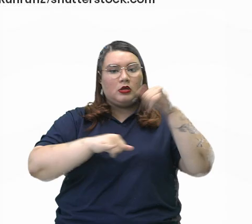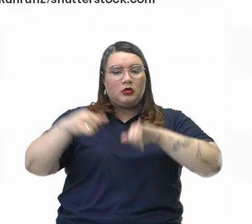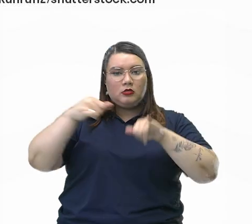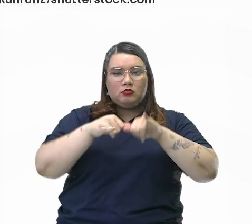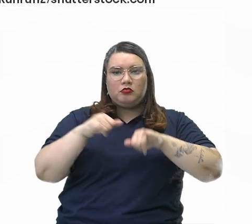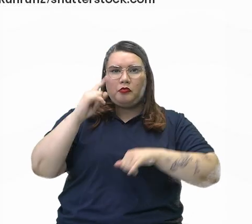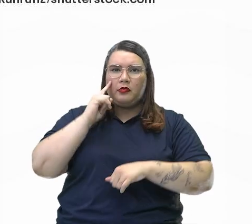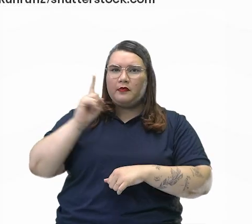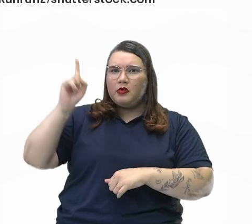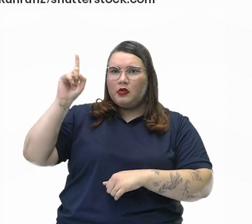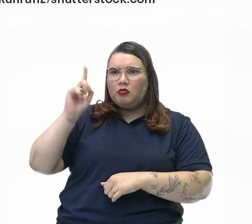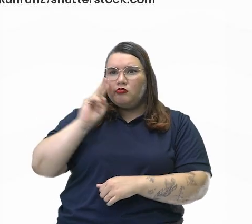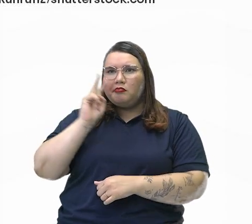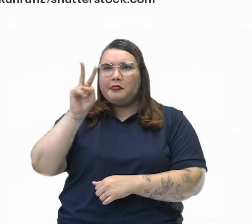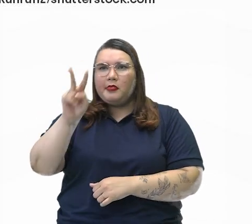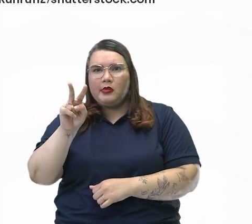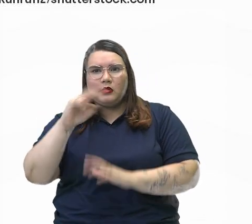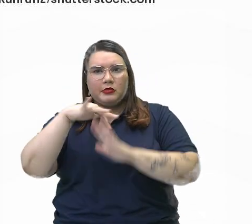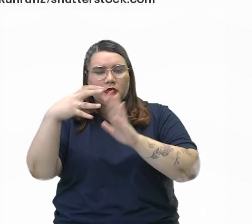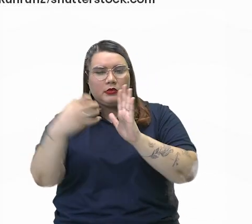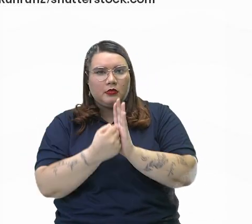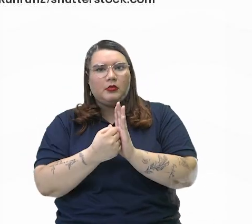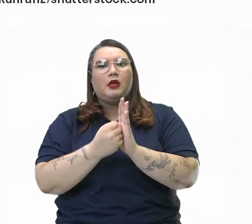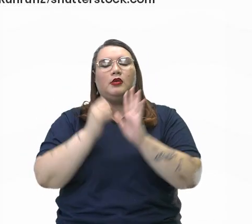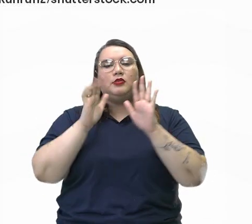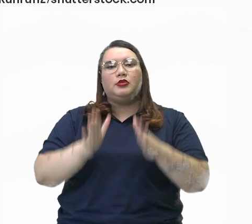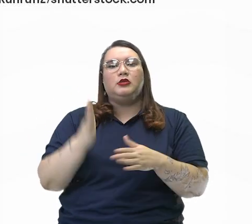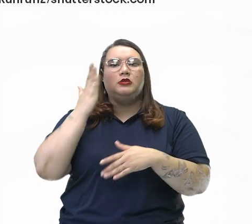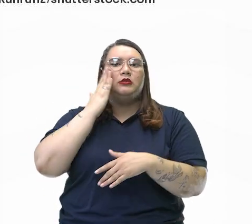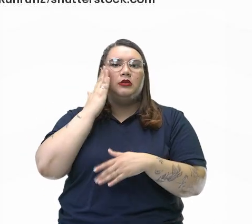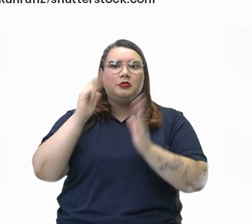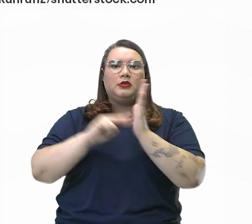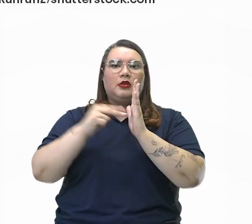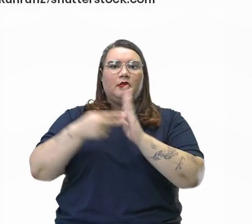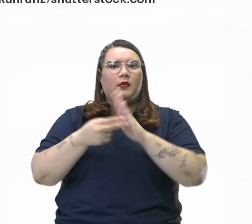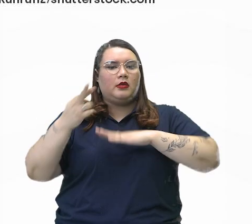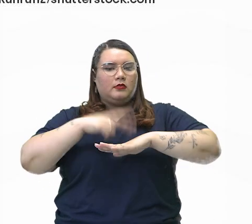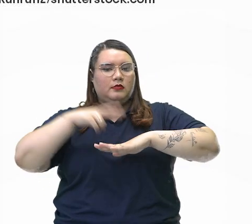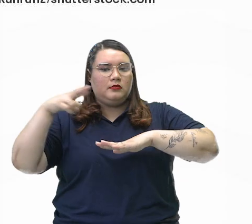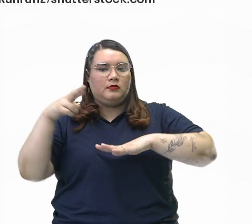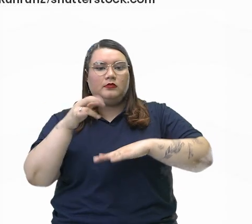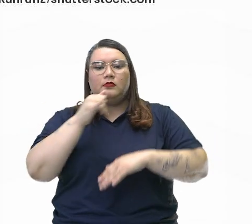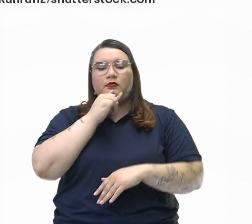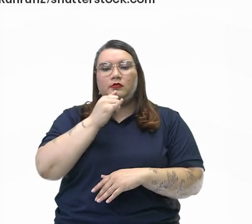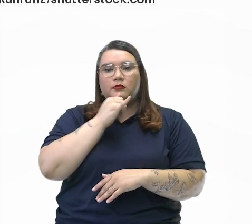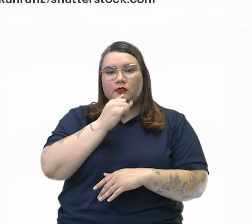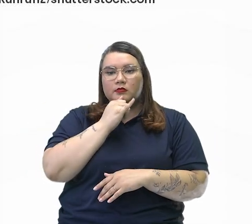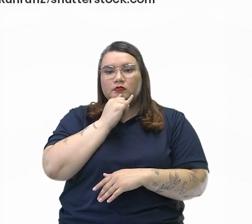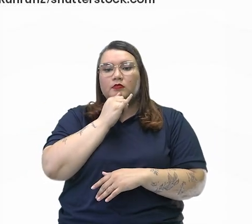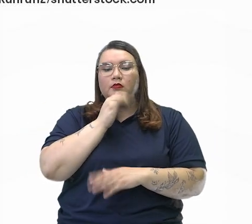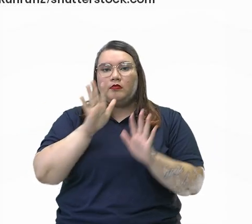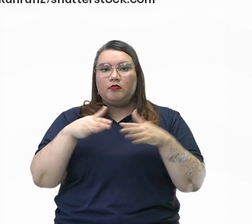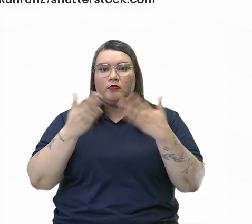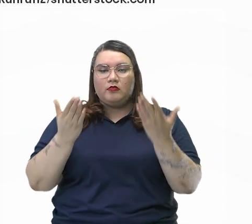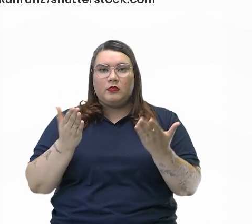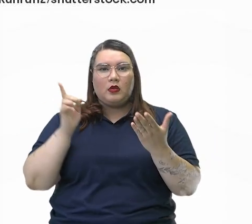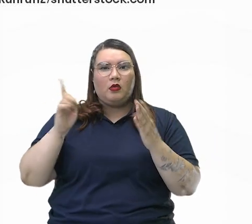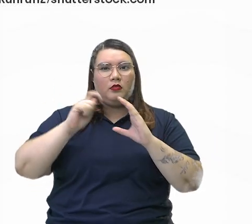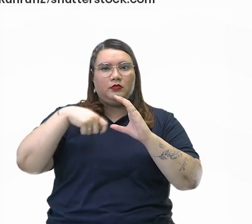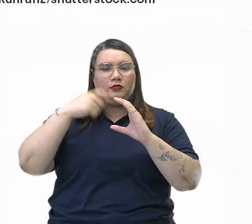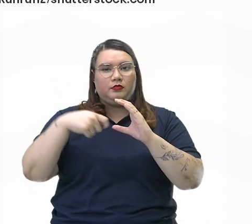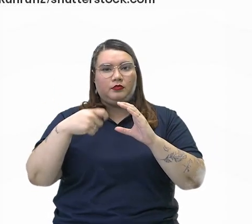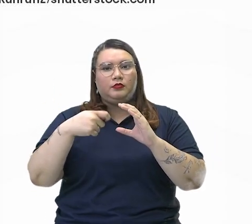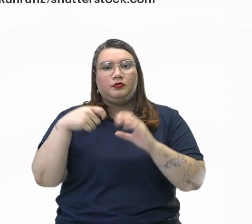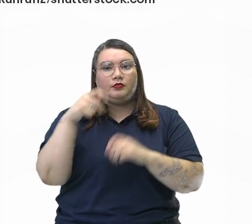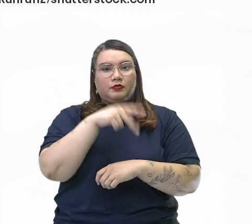Olhei para esse símbolo, eu já sei que é a radioatividade. Por exemplo, que graças àquele vídeo